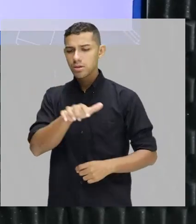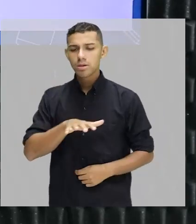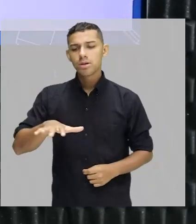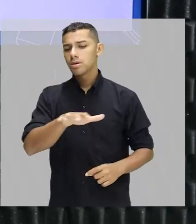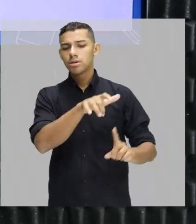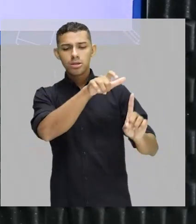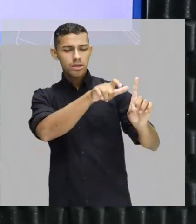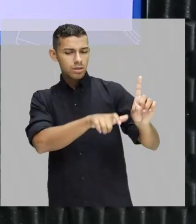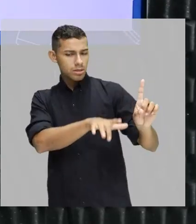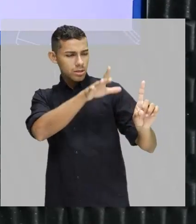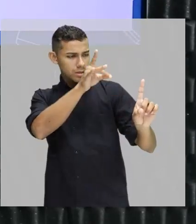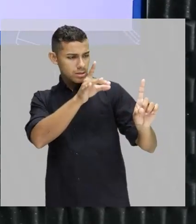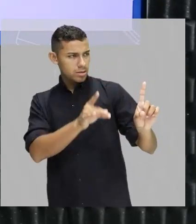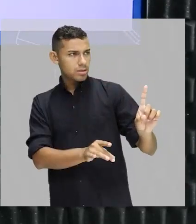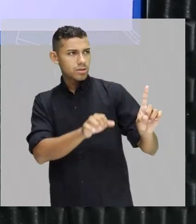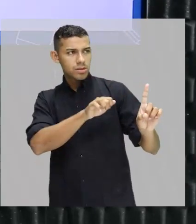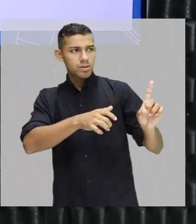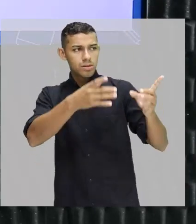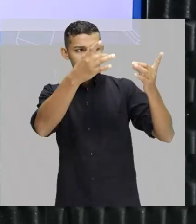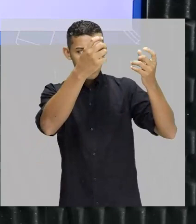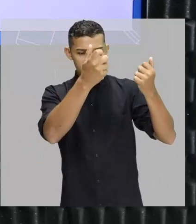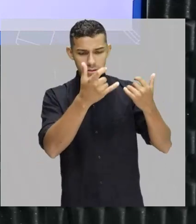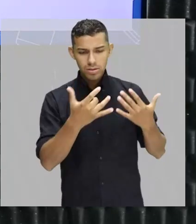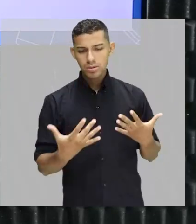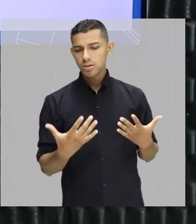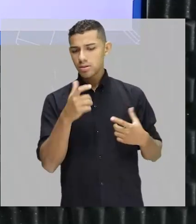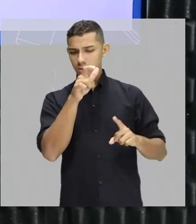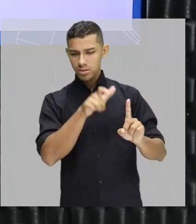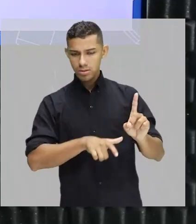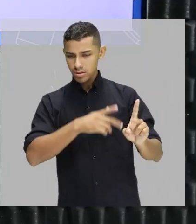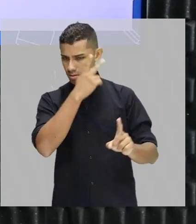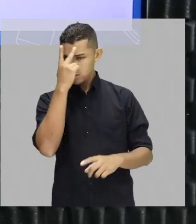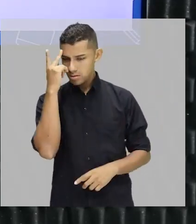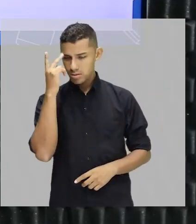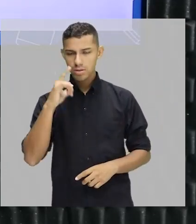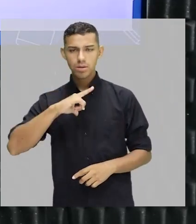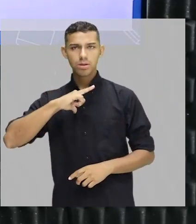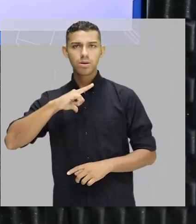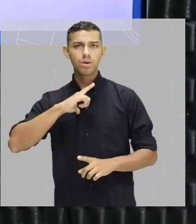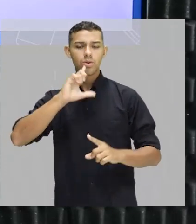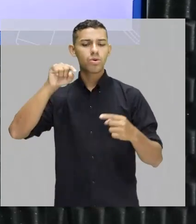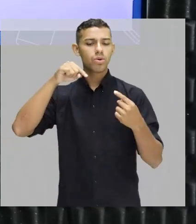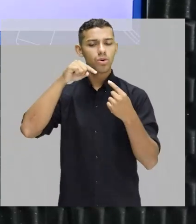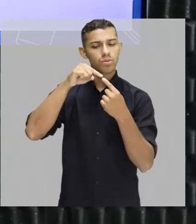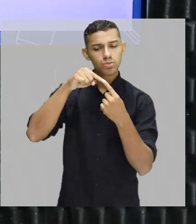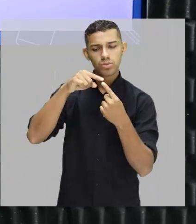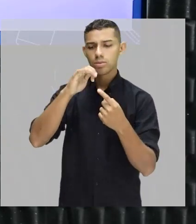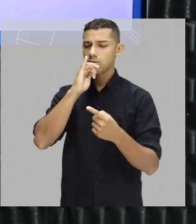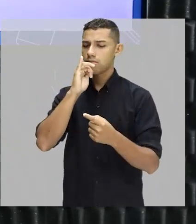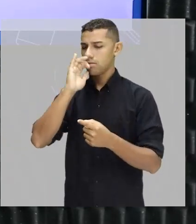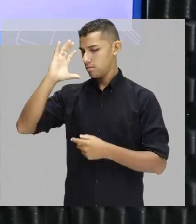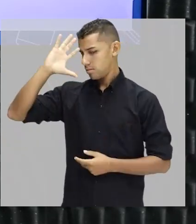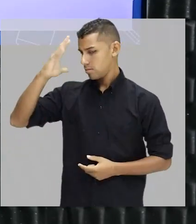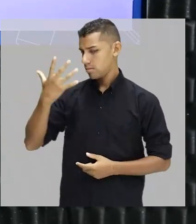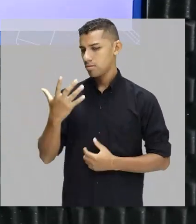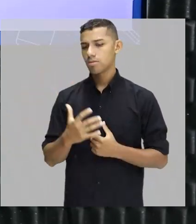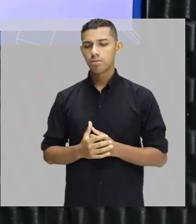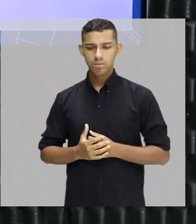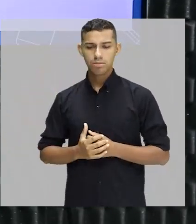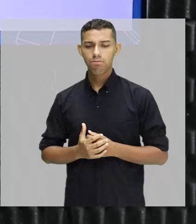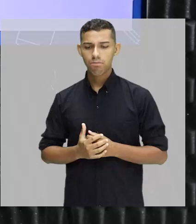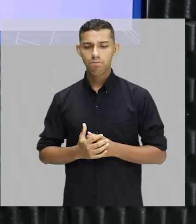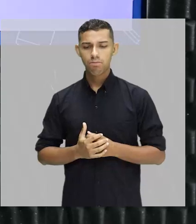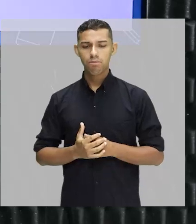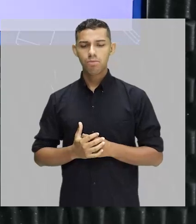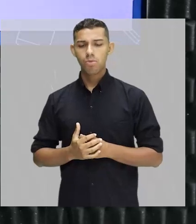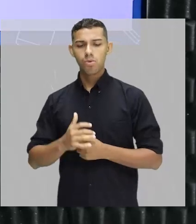uma pessoa, posso descrever um objeto, posso descrever uma situação. Os gêneros textuais